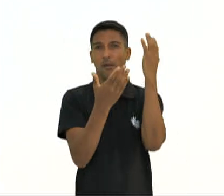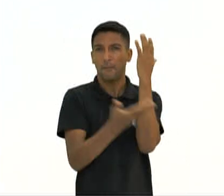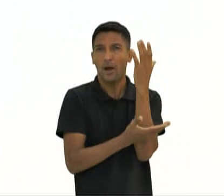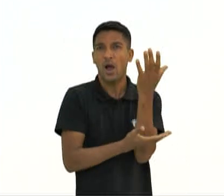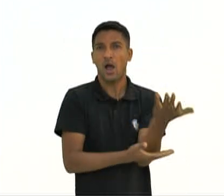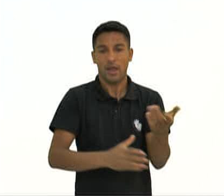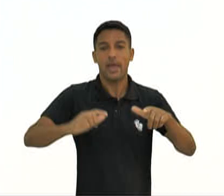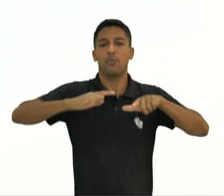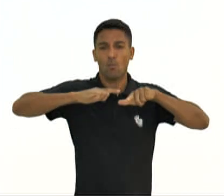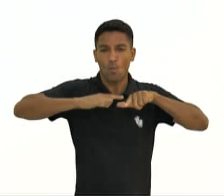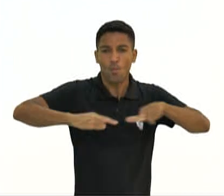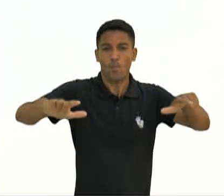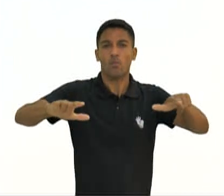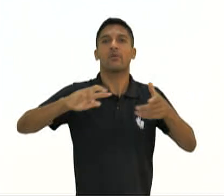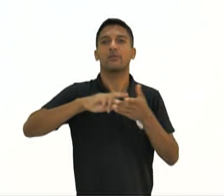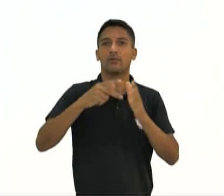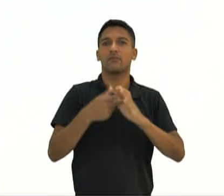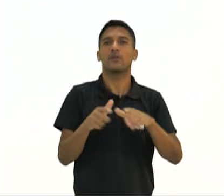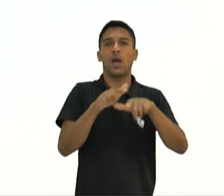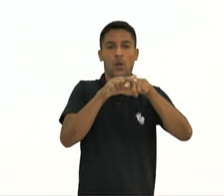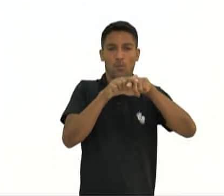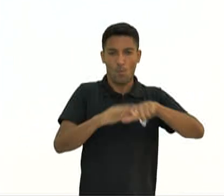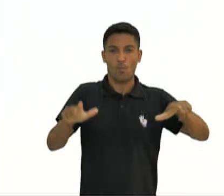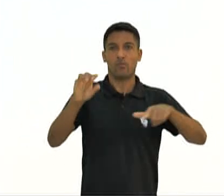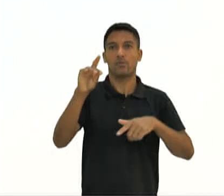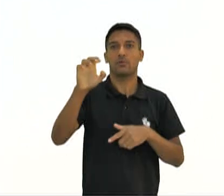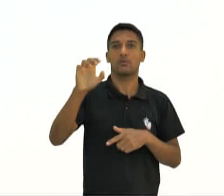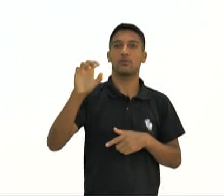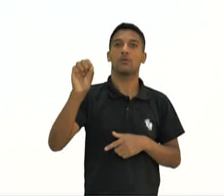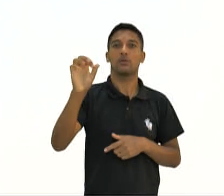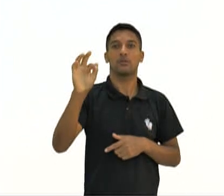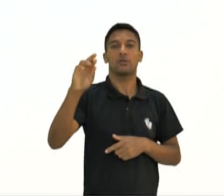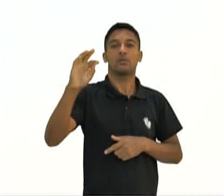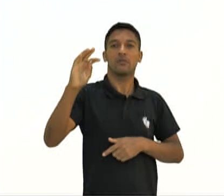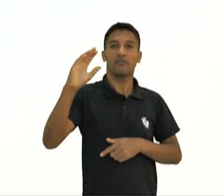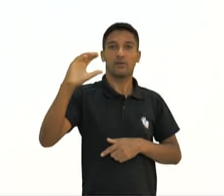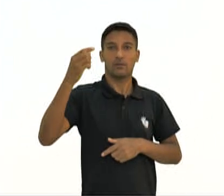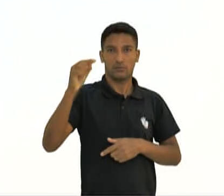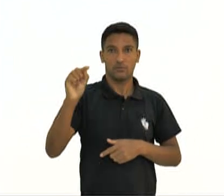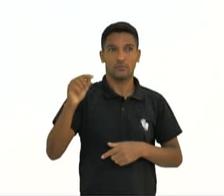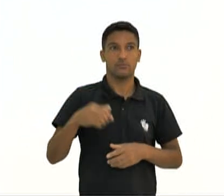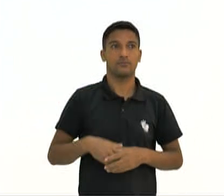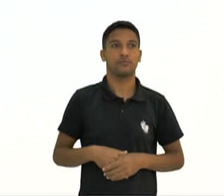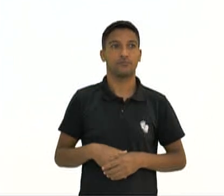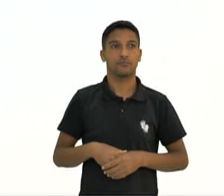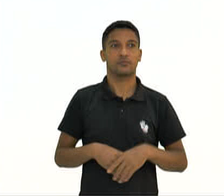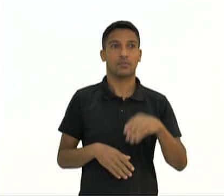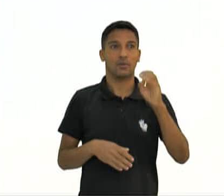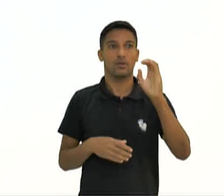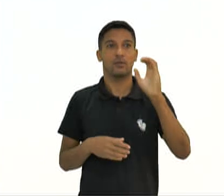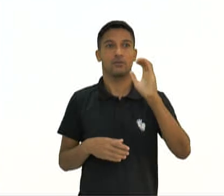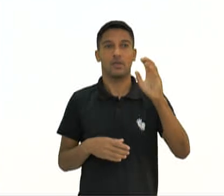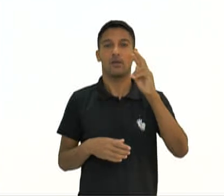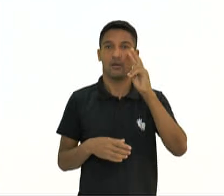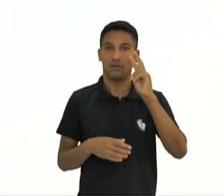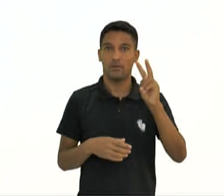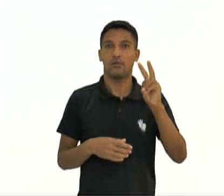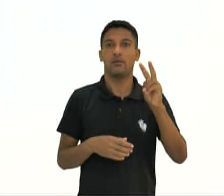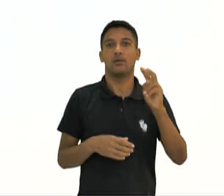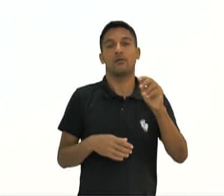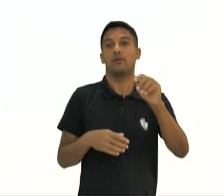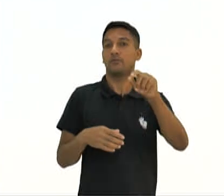a desertificação não altera em nada a biodiversidade do lugar afetado. Marquem a alternativa verdadeiro ou falso, voltamos